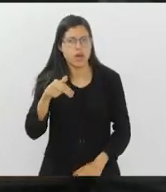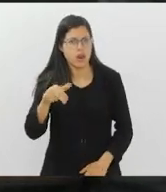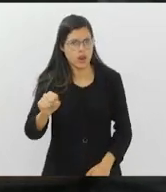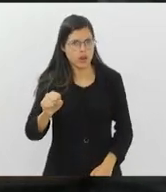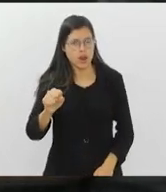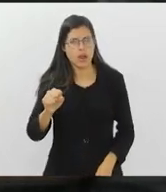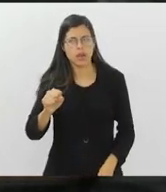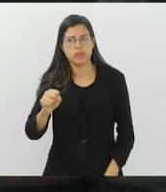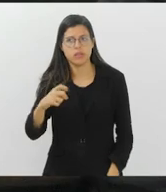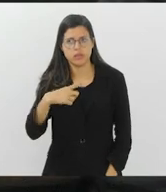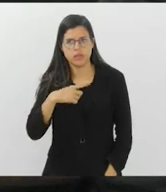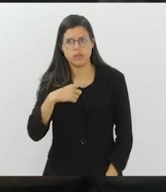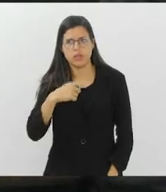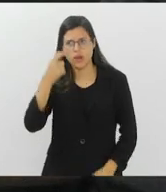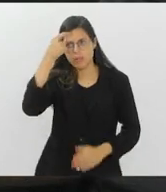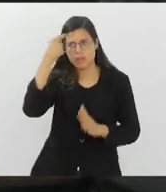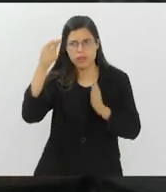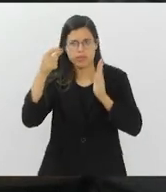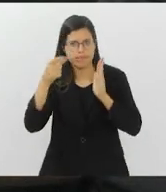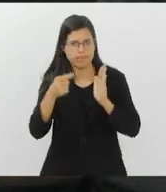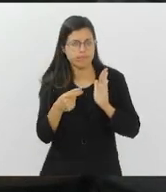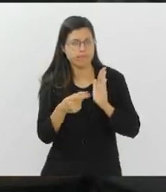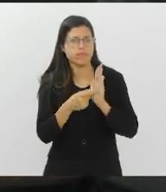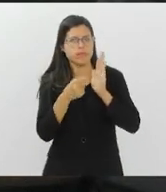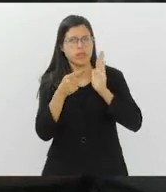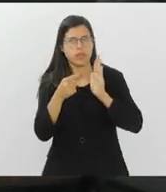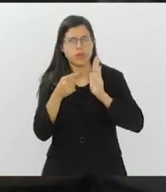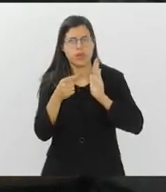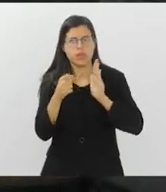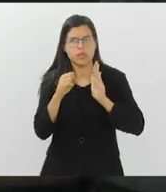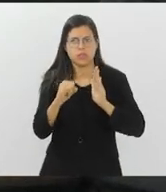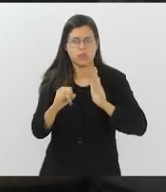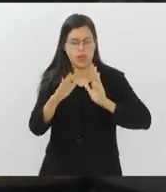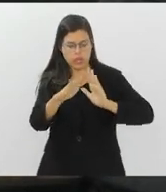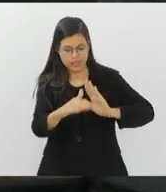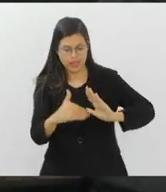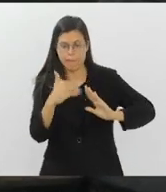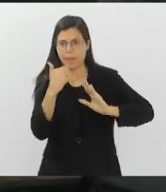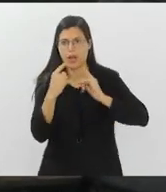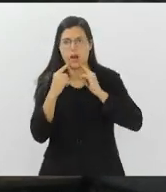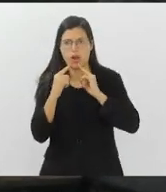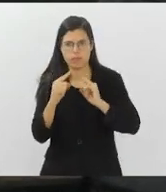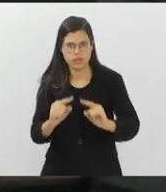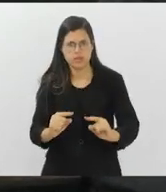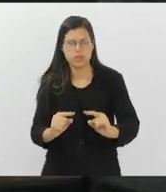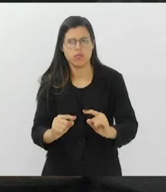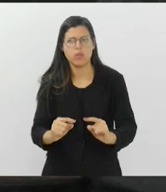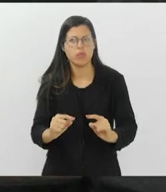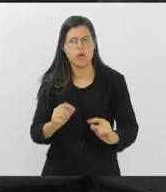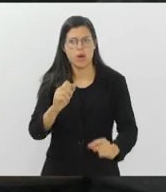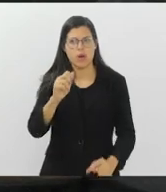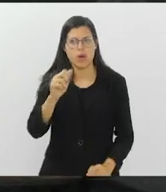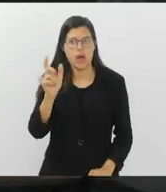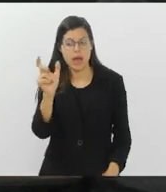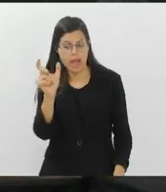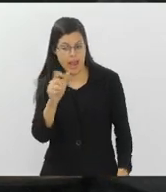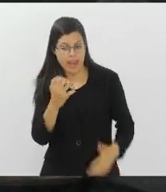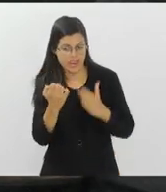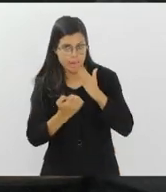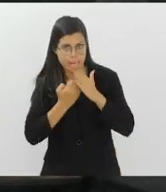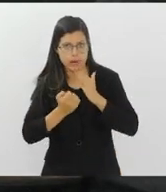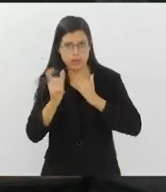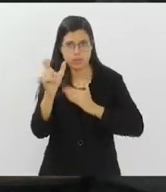aí tem uma inteligência artificial envolvida nisso, que uma vez recebendo essa reclamação, a operadora é informada, se